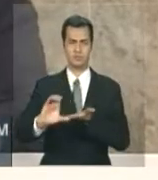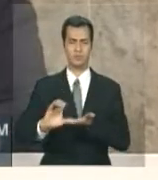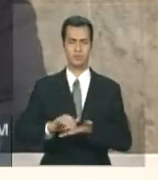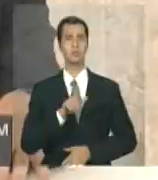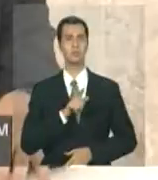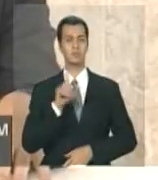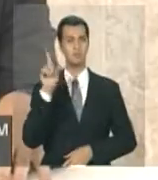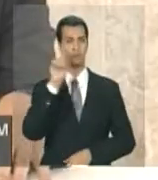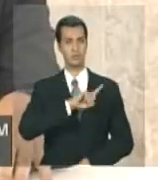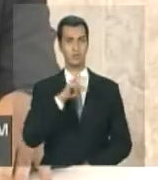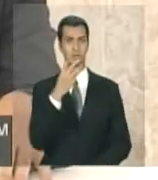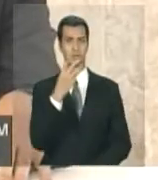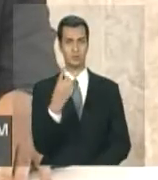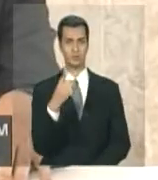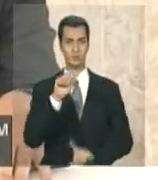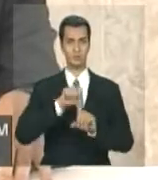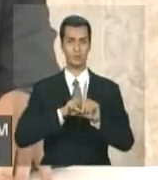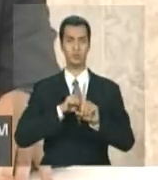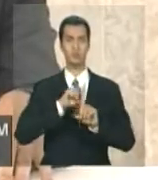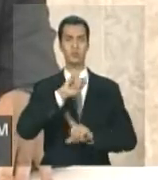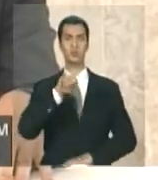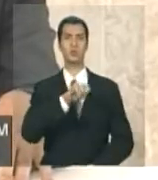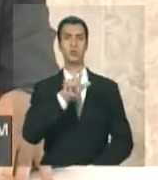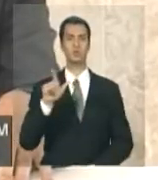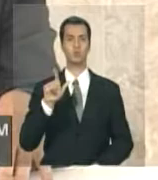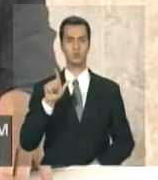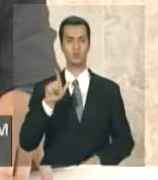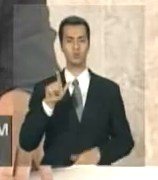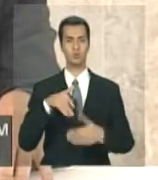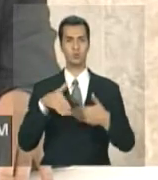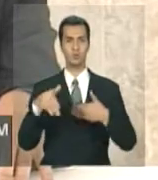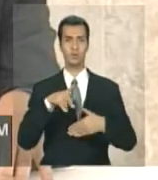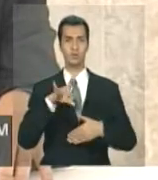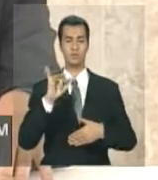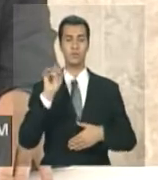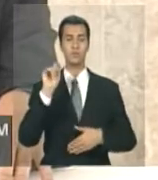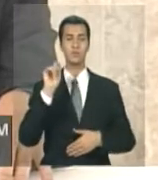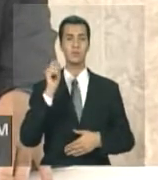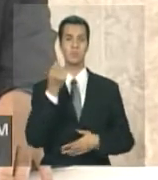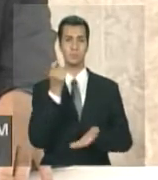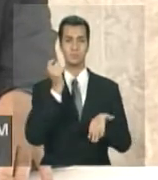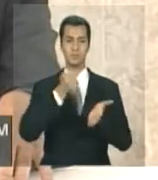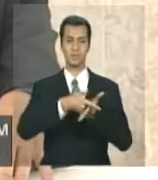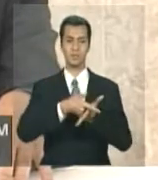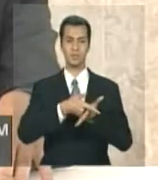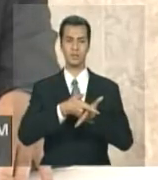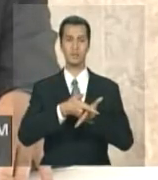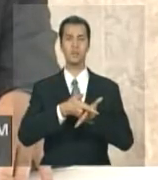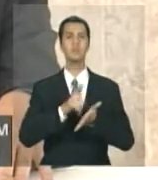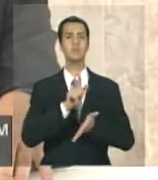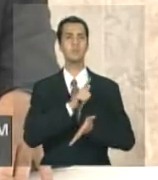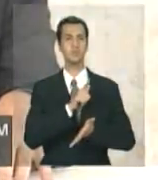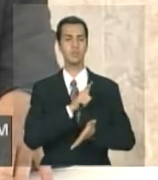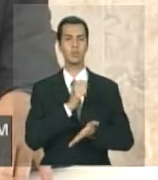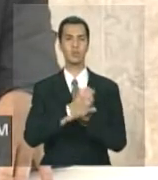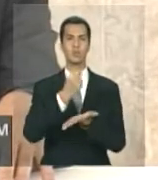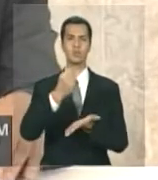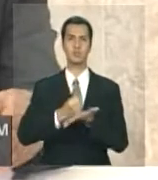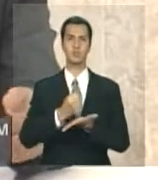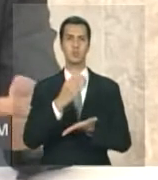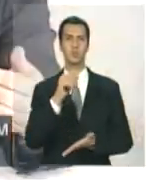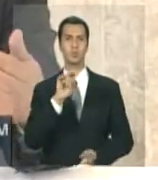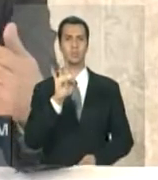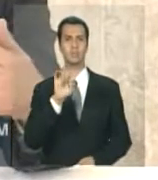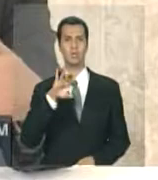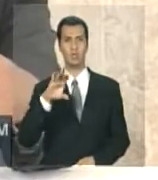De julho próximo, todas as parcelas vincendas, tanto de contratos de custeio